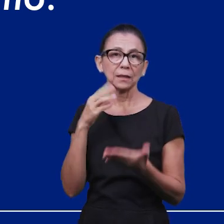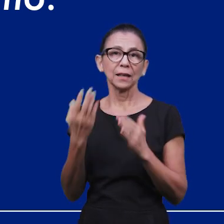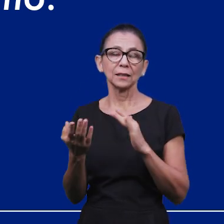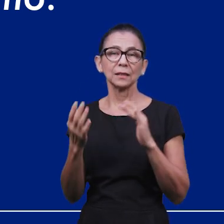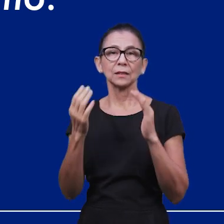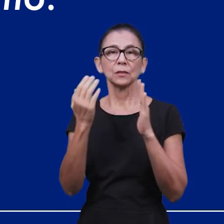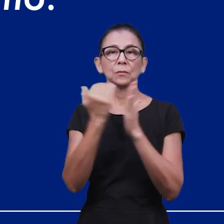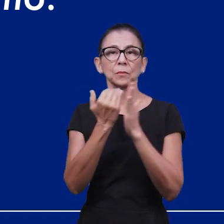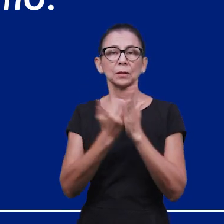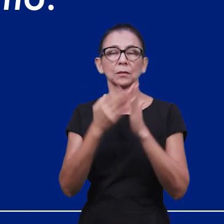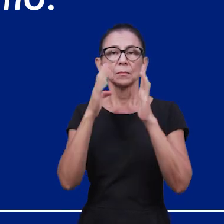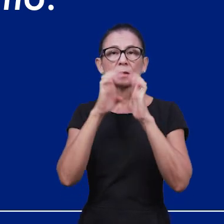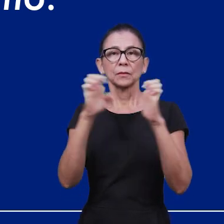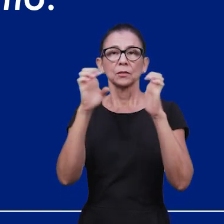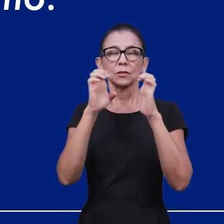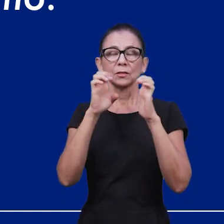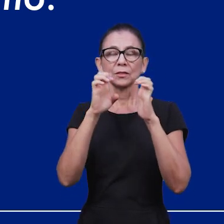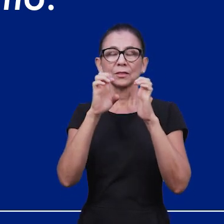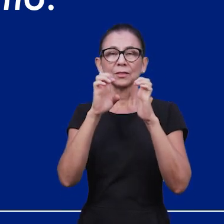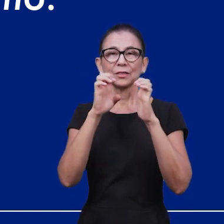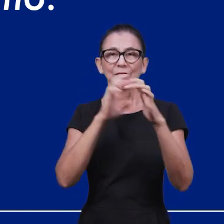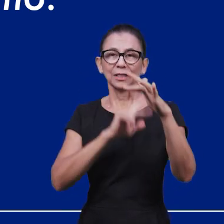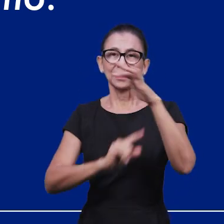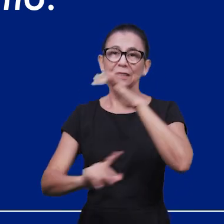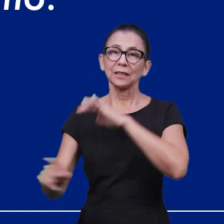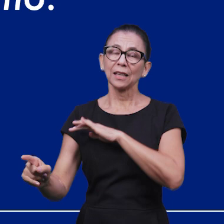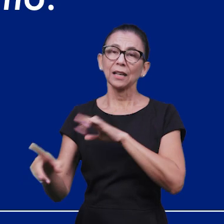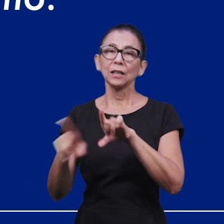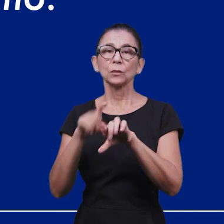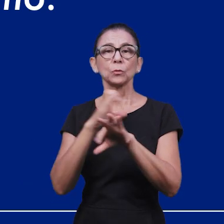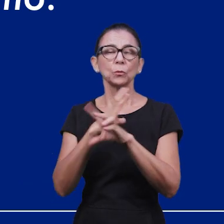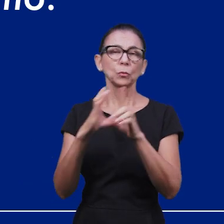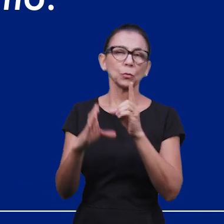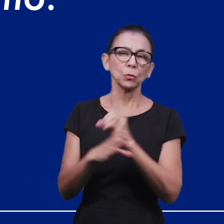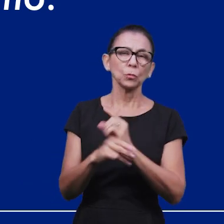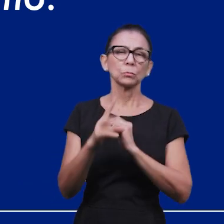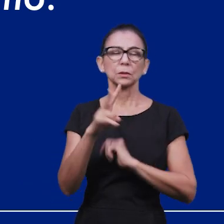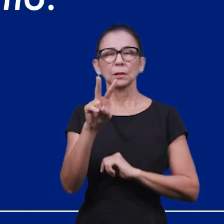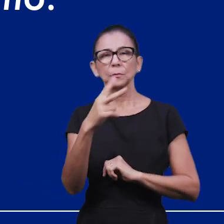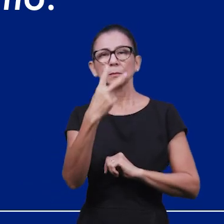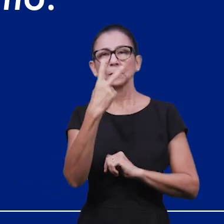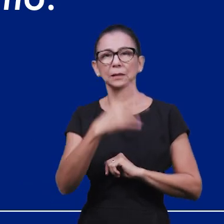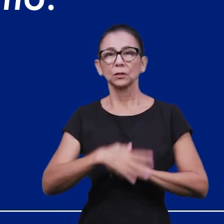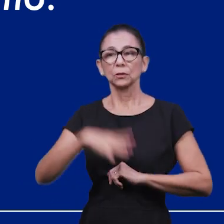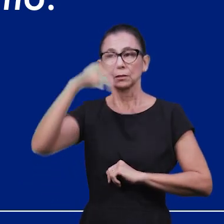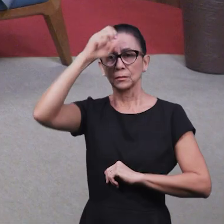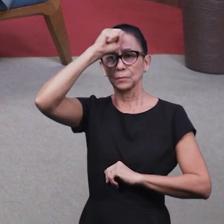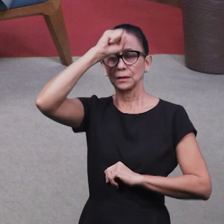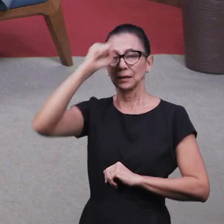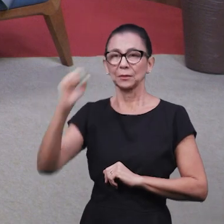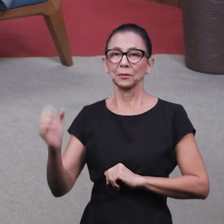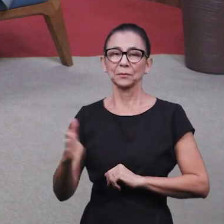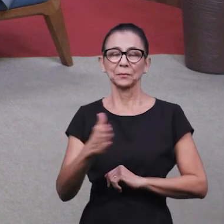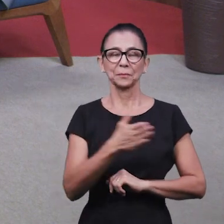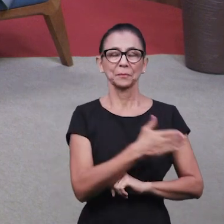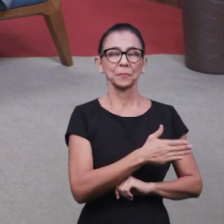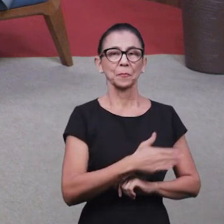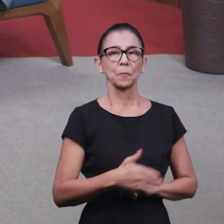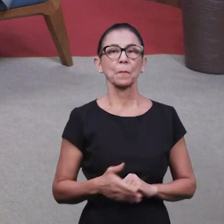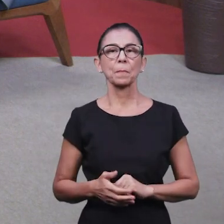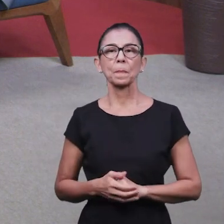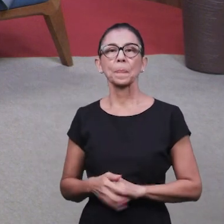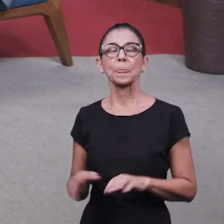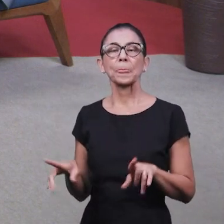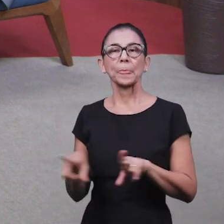programa Anunciando o Evangelho Eterno. Edson Ribeiro Costa, de Belo Horizonte, Minas Gerais. Obrigado, Edson. Nós temos também um texto enviado